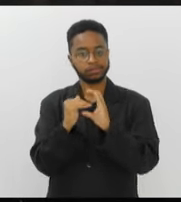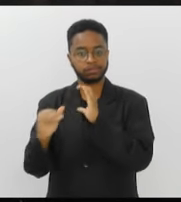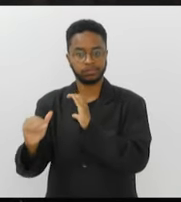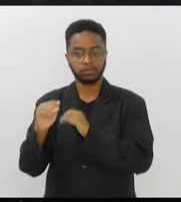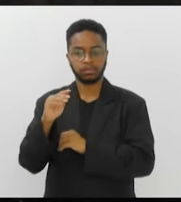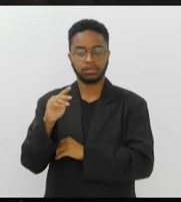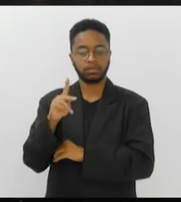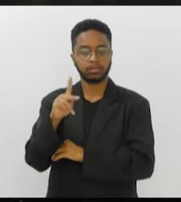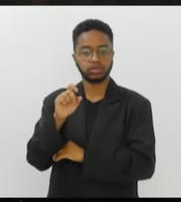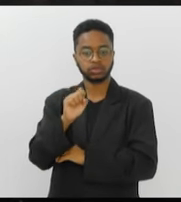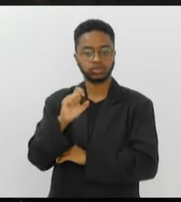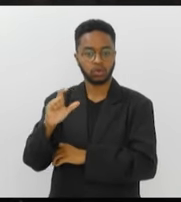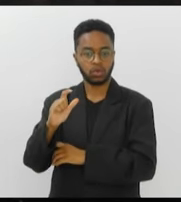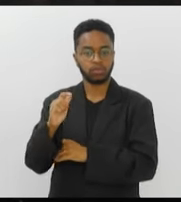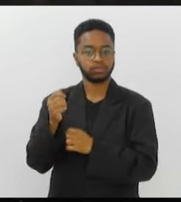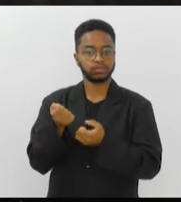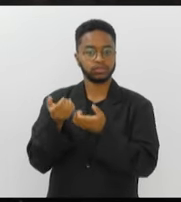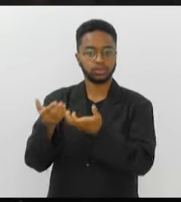Fachin e